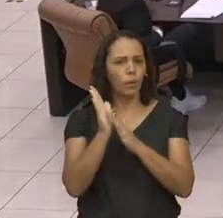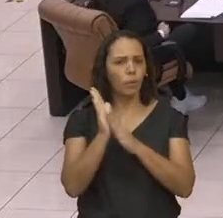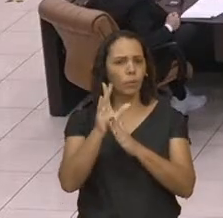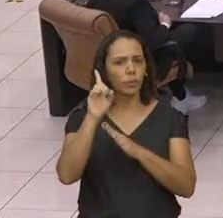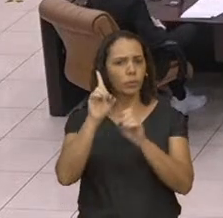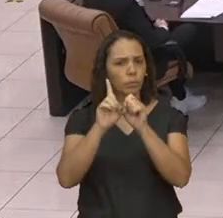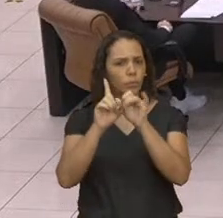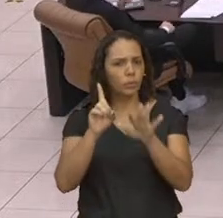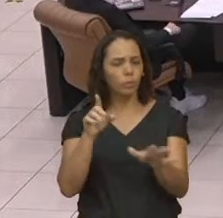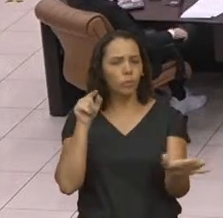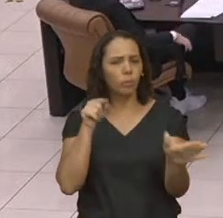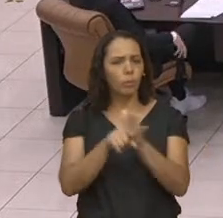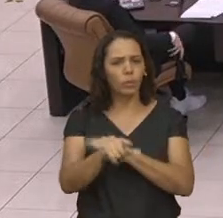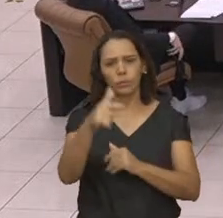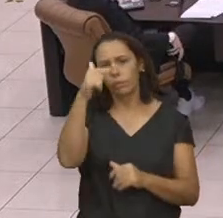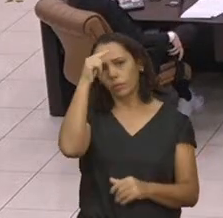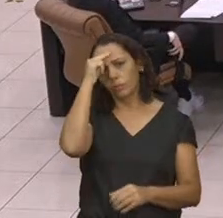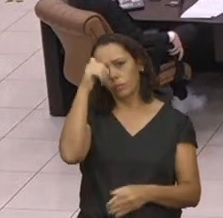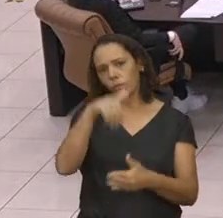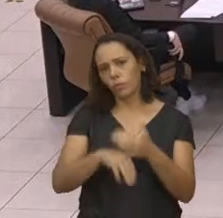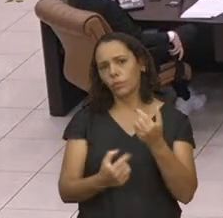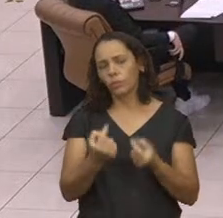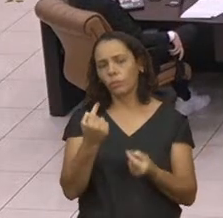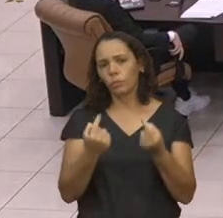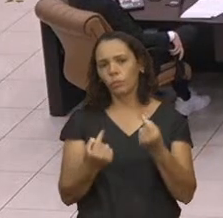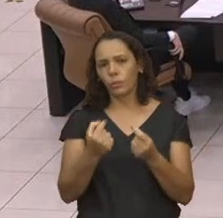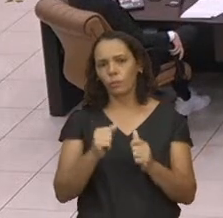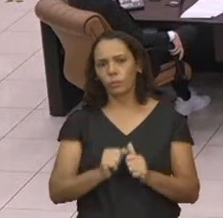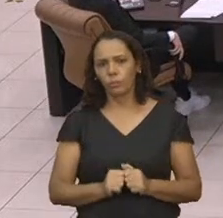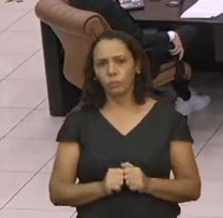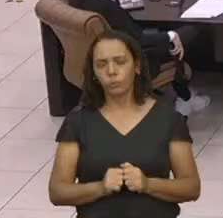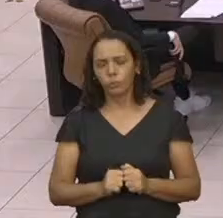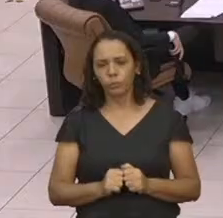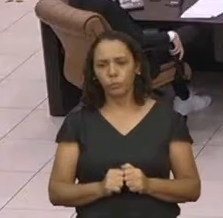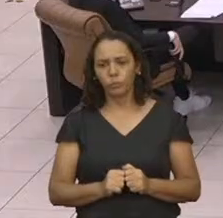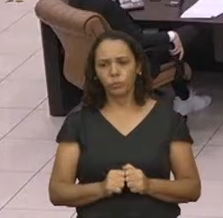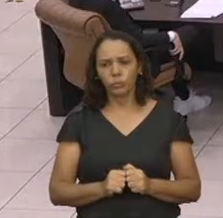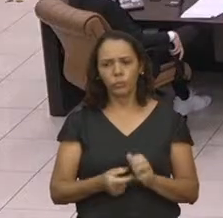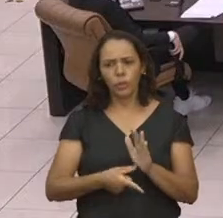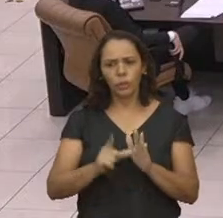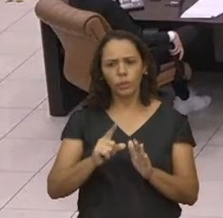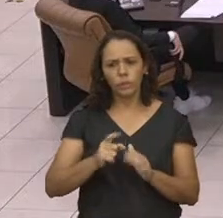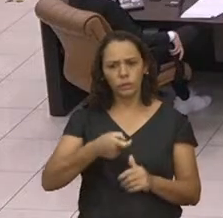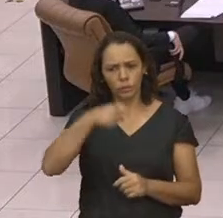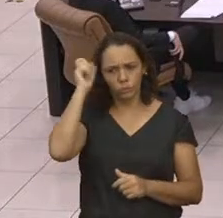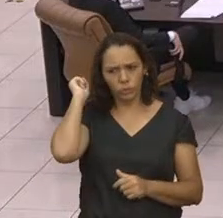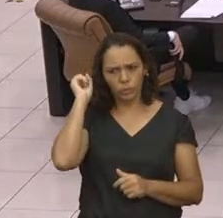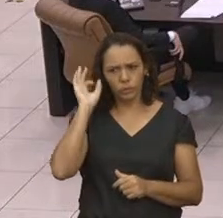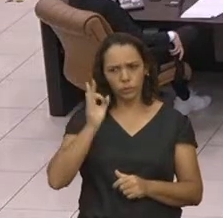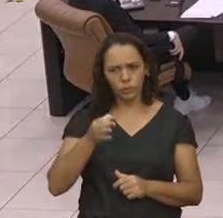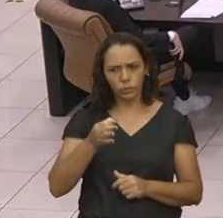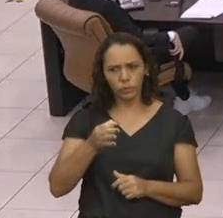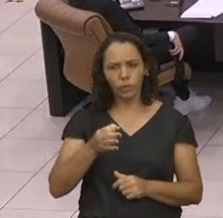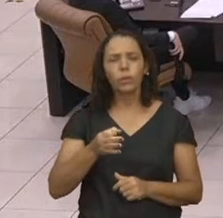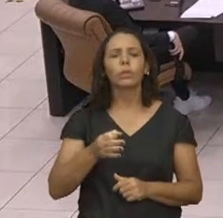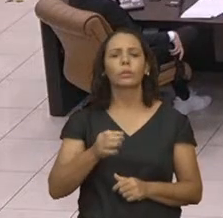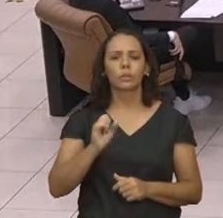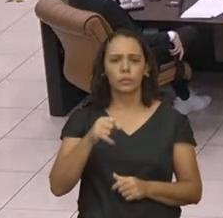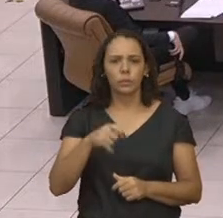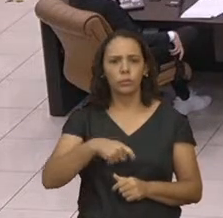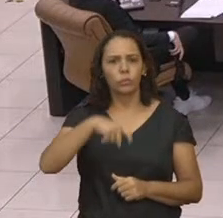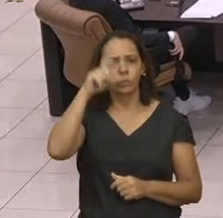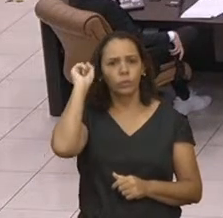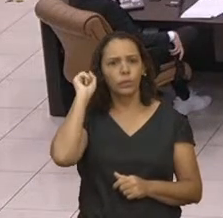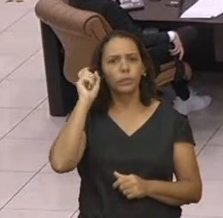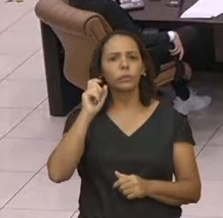Como voto, vereador Luiz Flávio. Tem o Joex primeiro, né? Como voto, vereador Joex